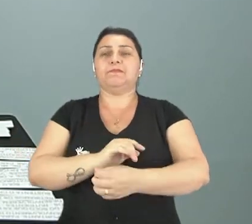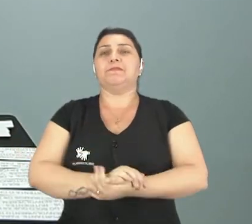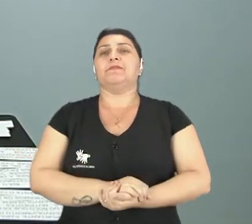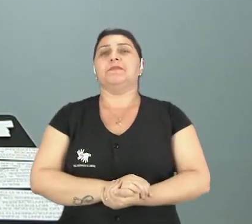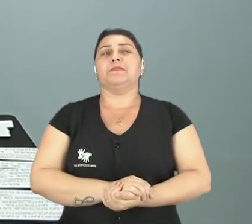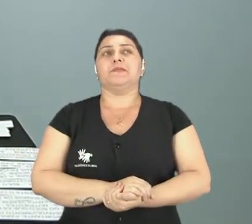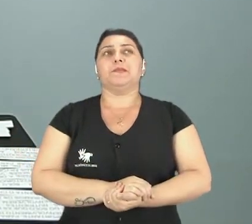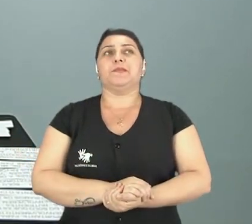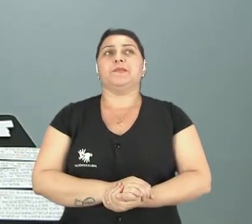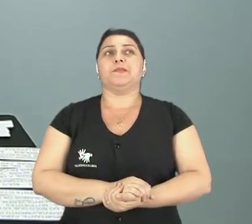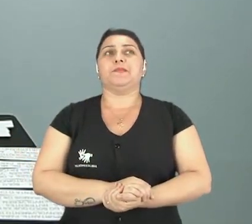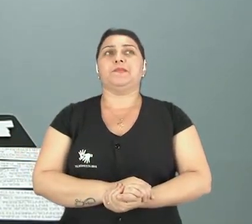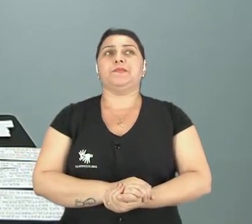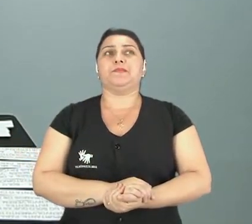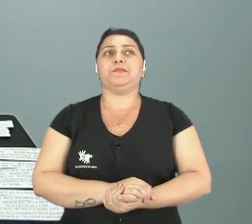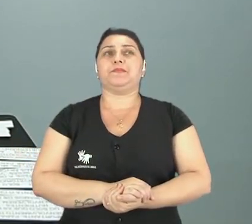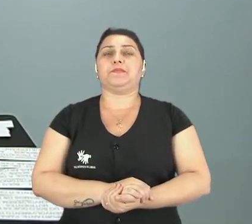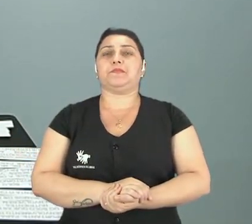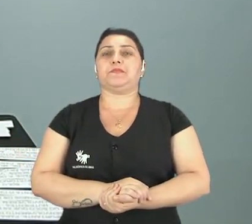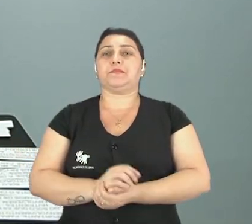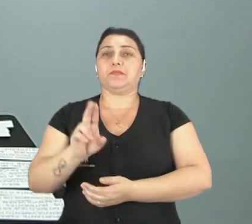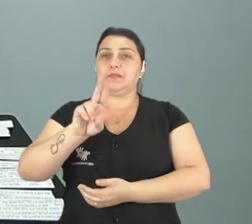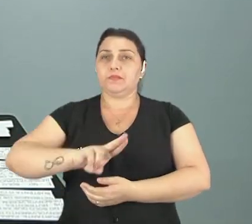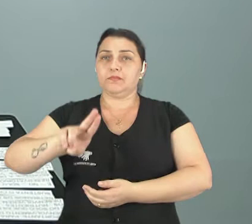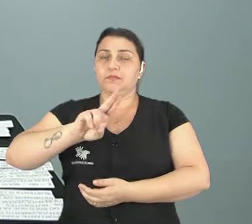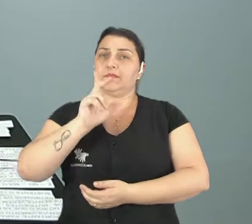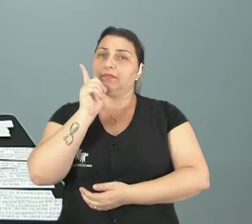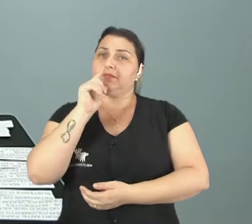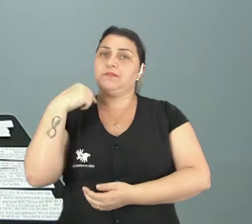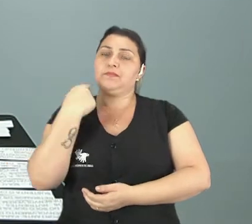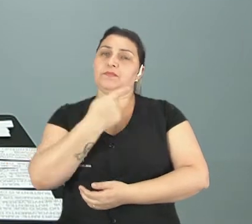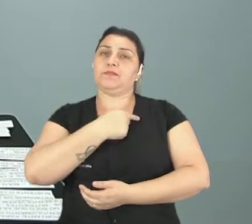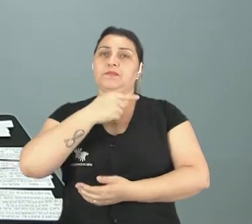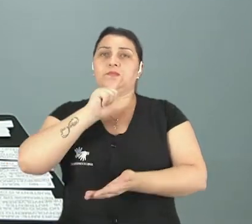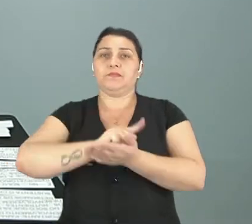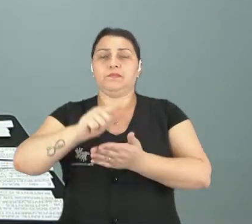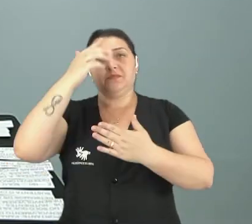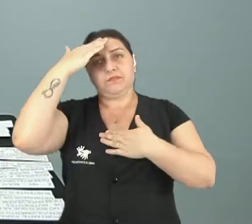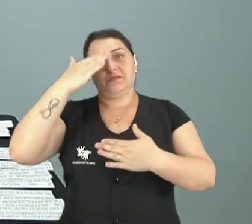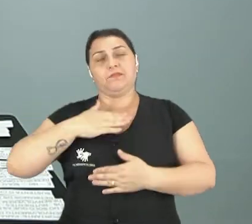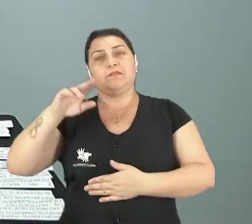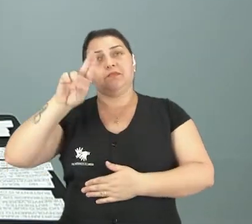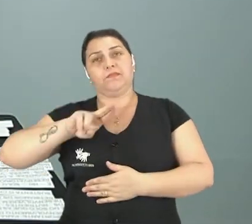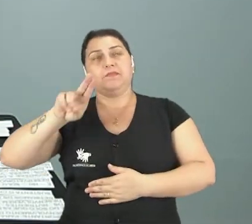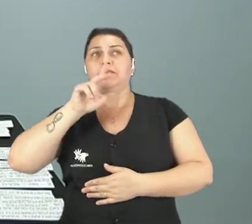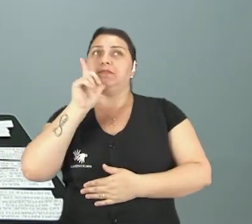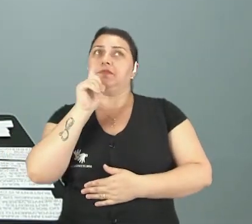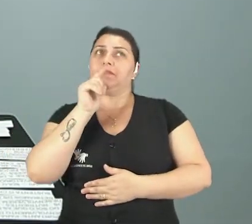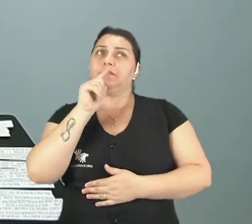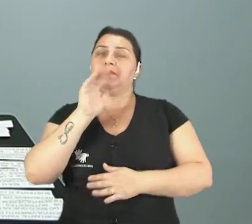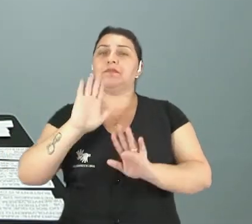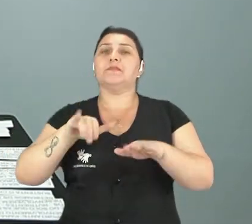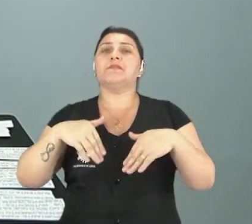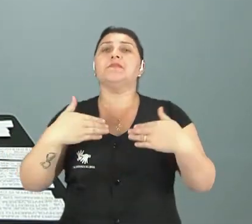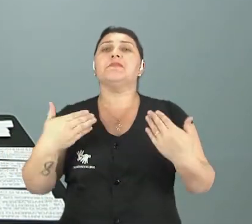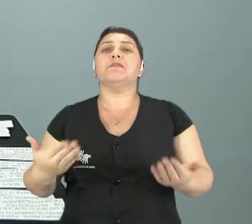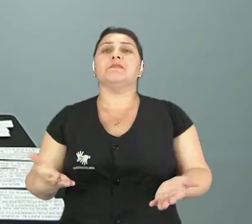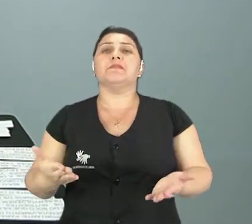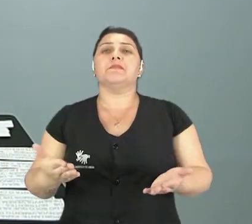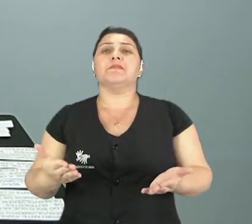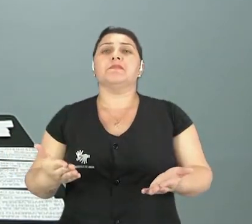Então, além de utilizar água para a nossa higiene, utilizamos a água em quais